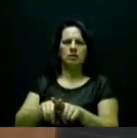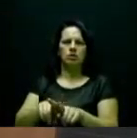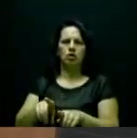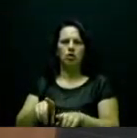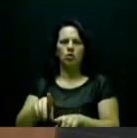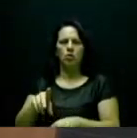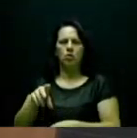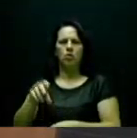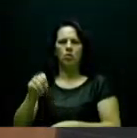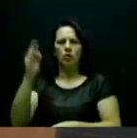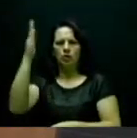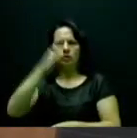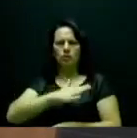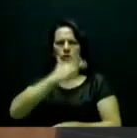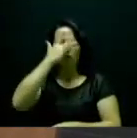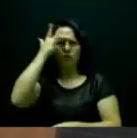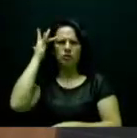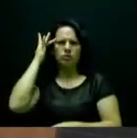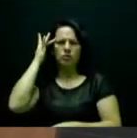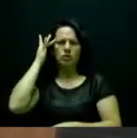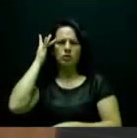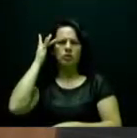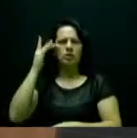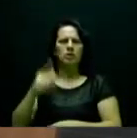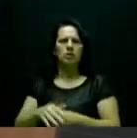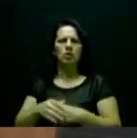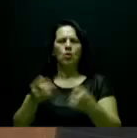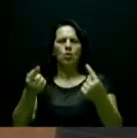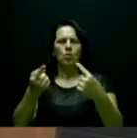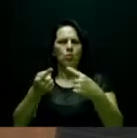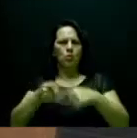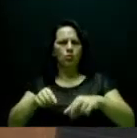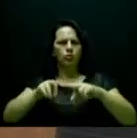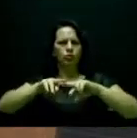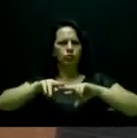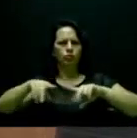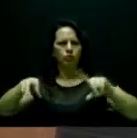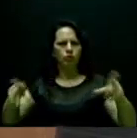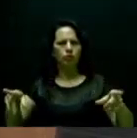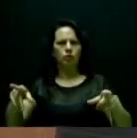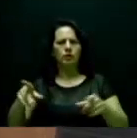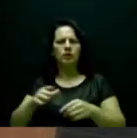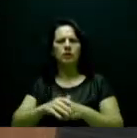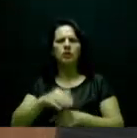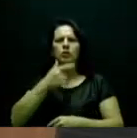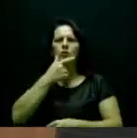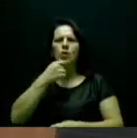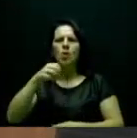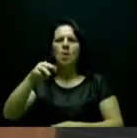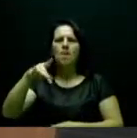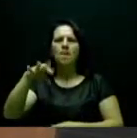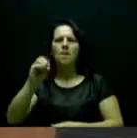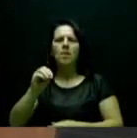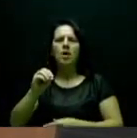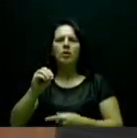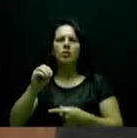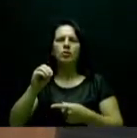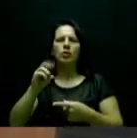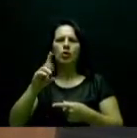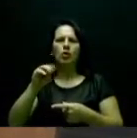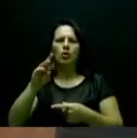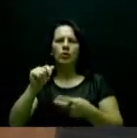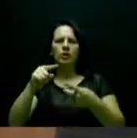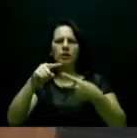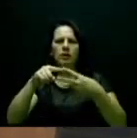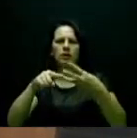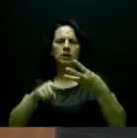a covardia, os ataques virtuais. Eu acho que contra as adversidades, o saudoso Maru Covas dizia, só há três medidas